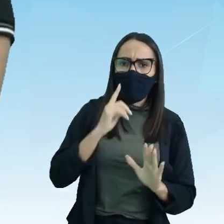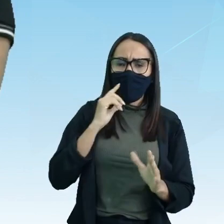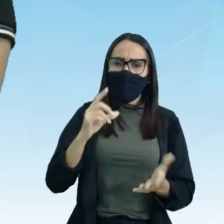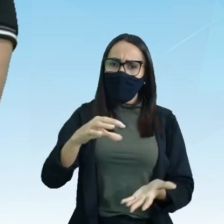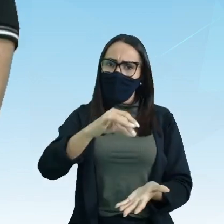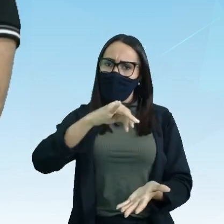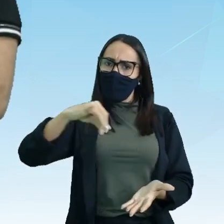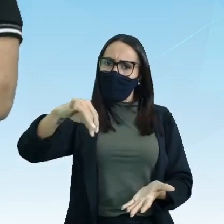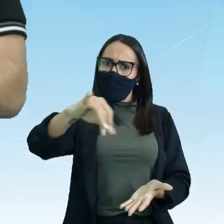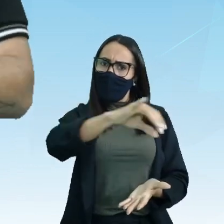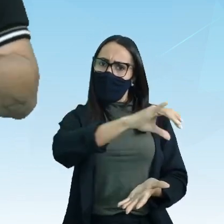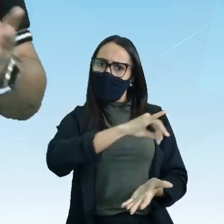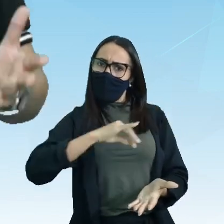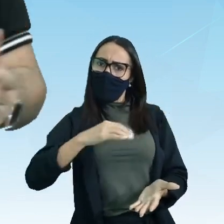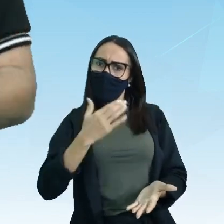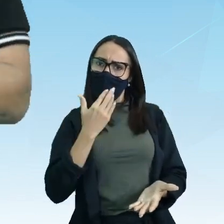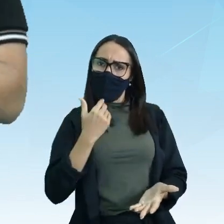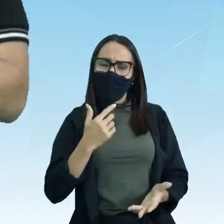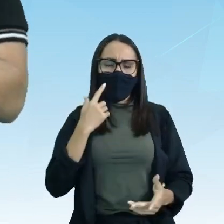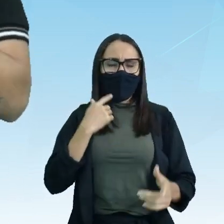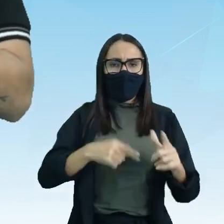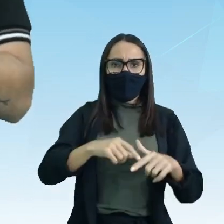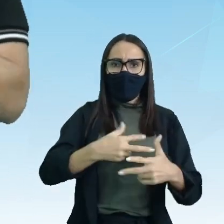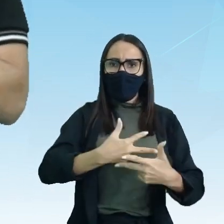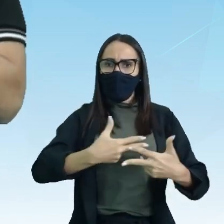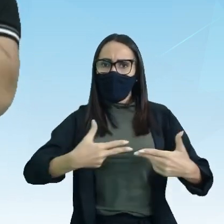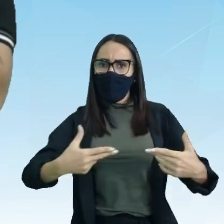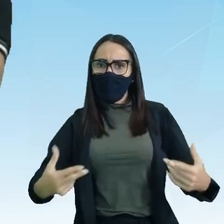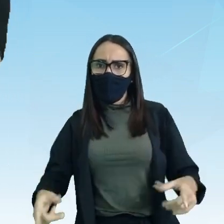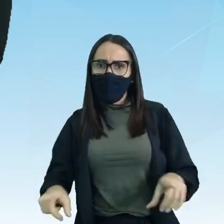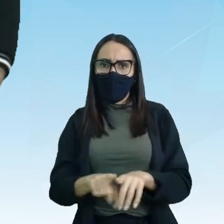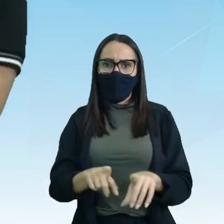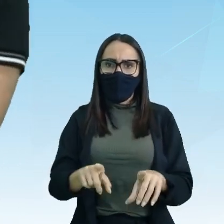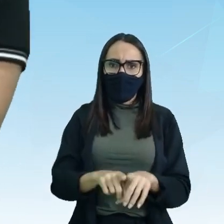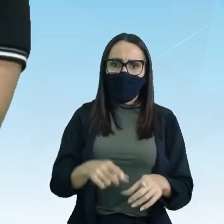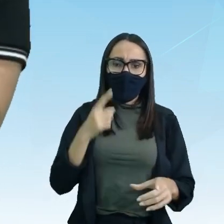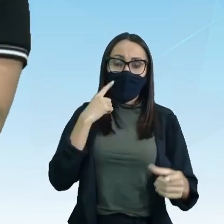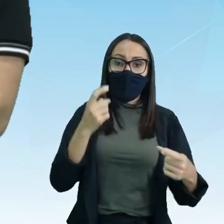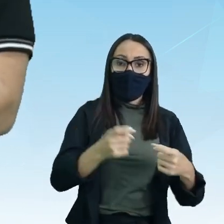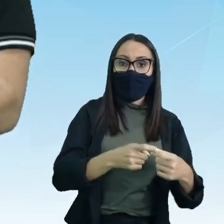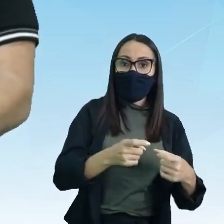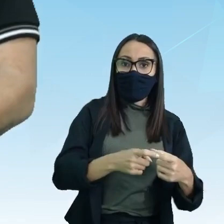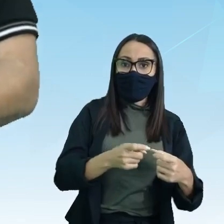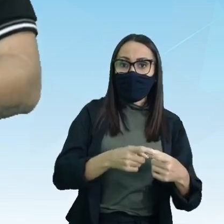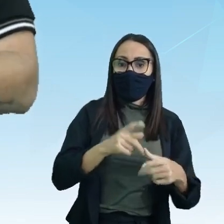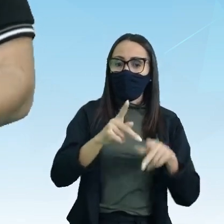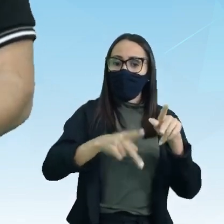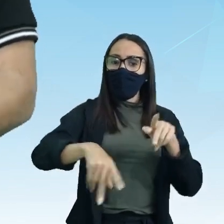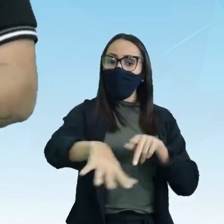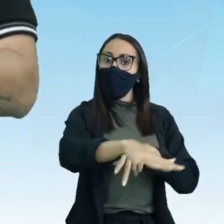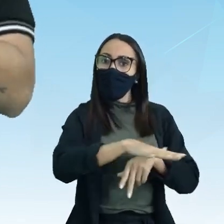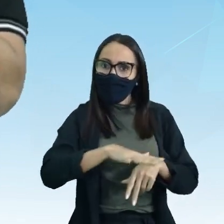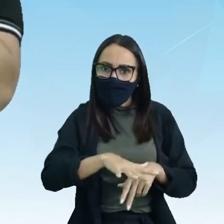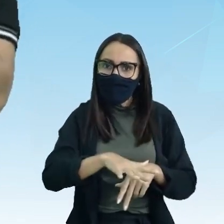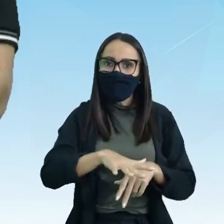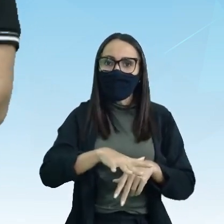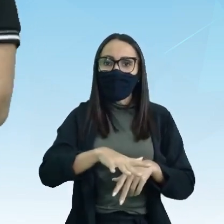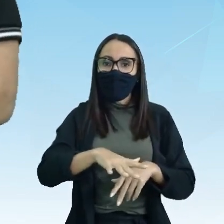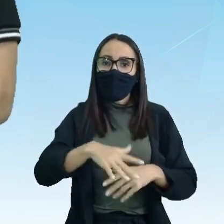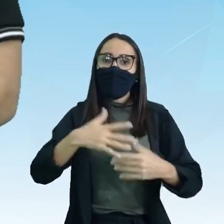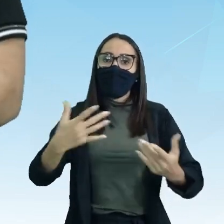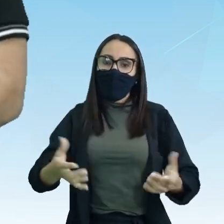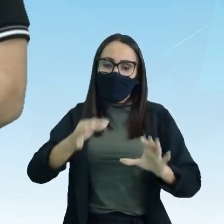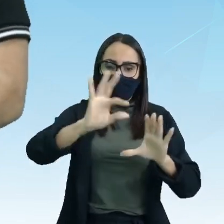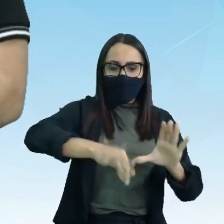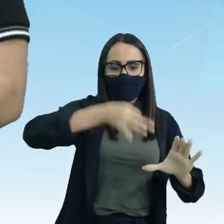temperos, mas também especiarias voltadas para a medicina popular, né? Sim, sim. Nós temos também